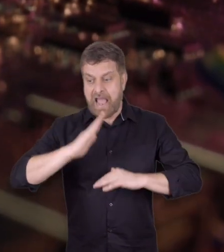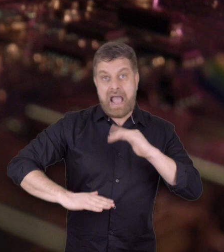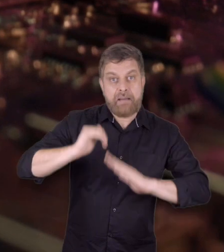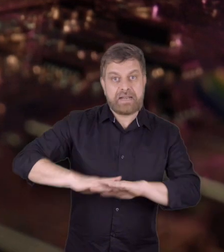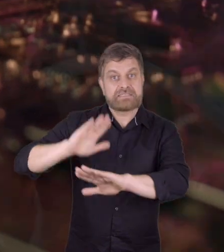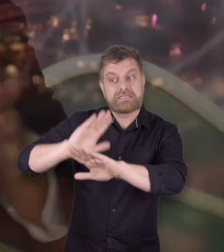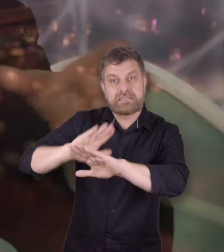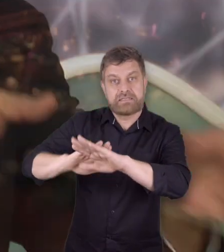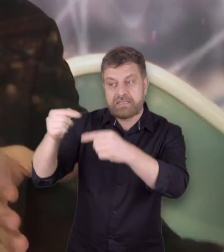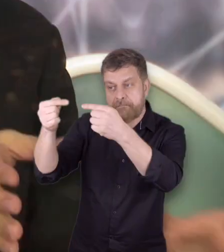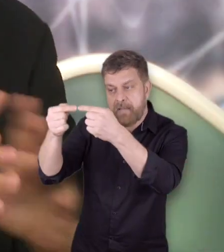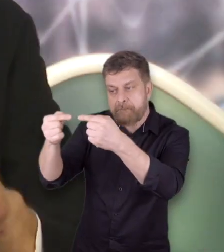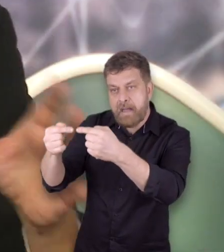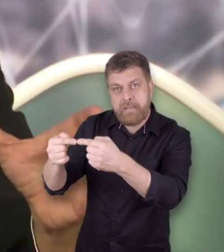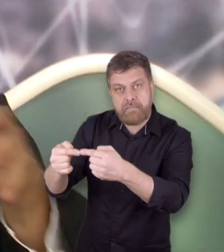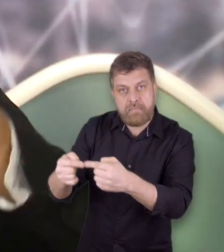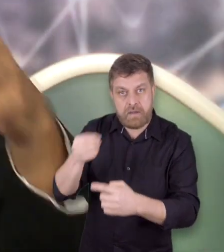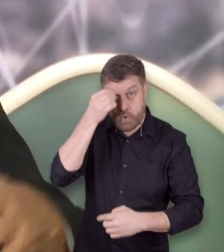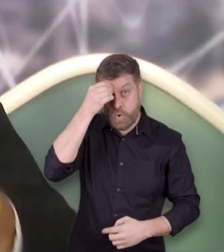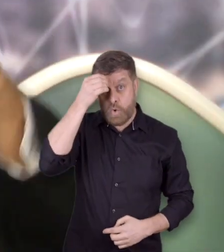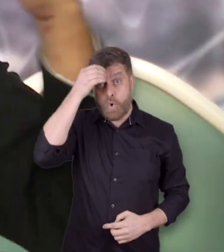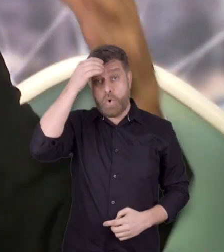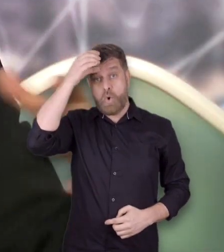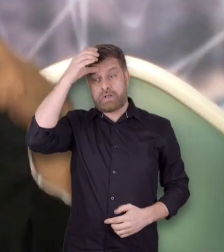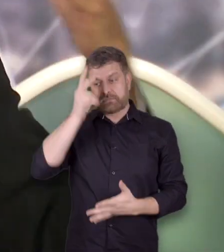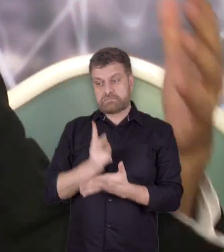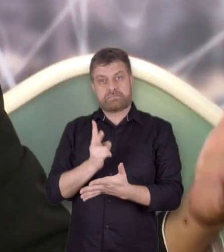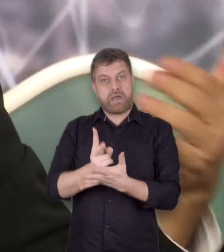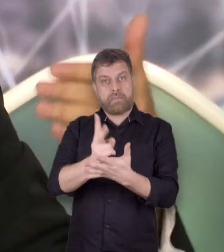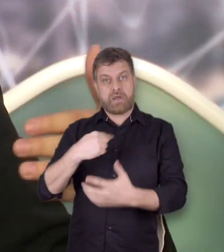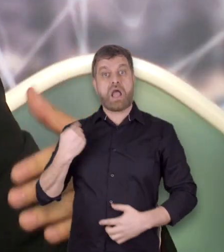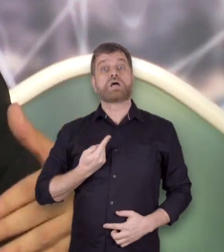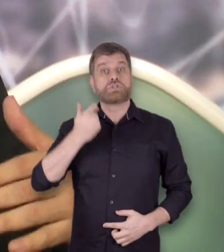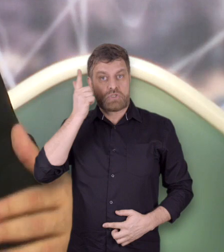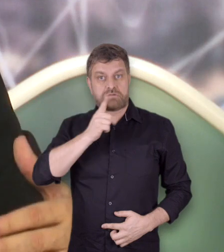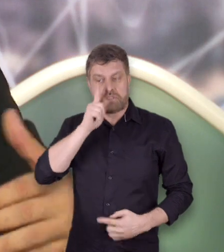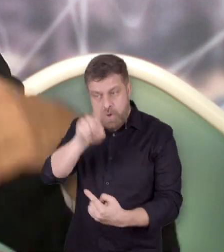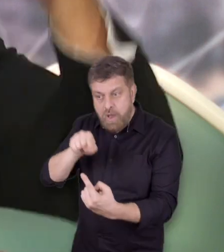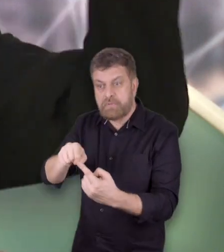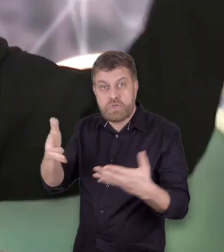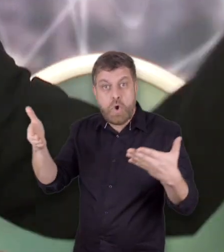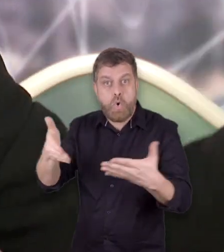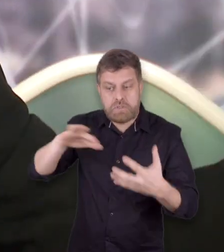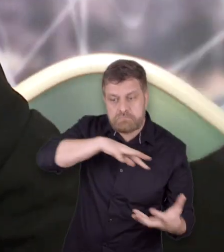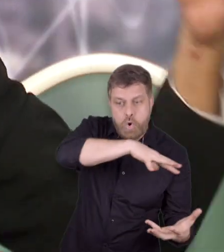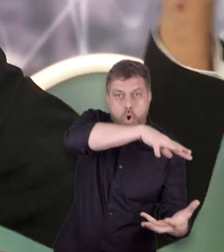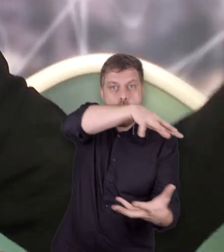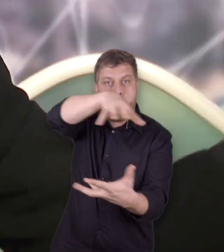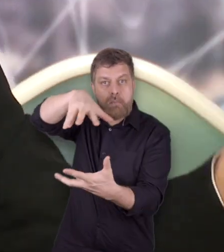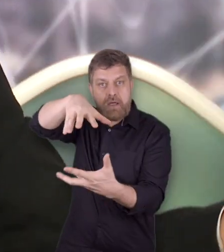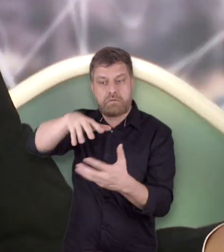as atividades para dar finalidade para elas. Esse conhecimento crescente é que permitiu que nós alcançássemos esse papel